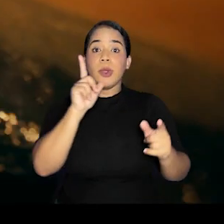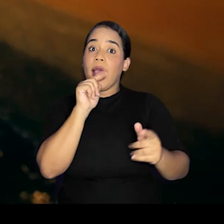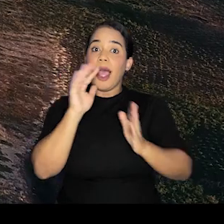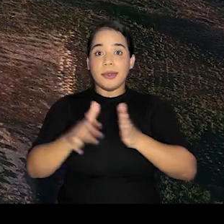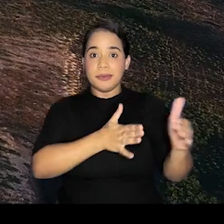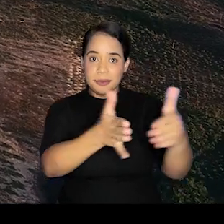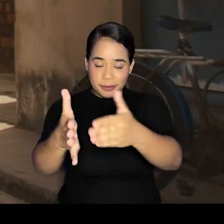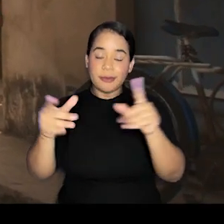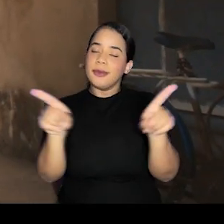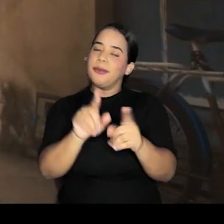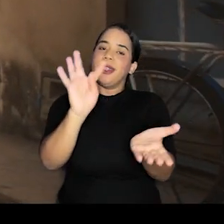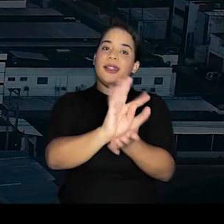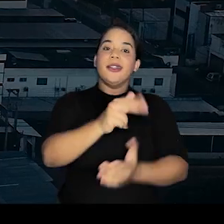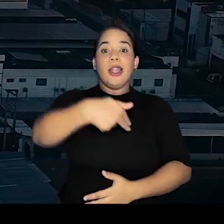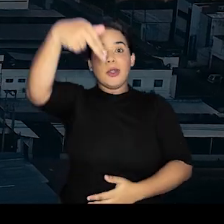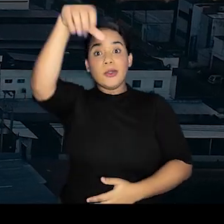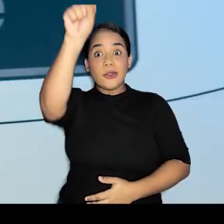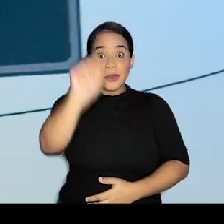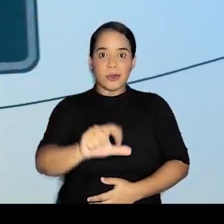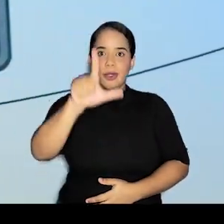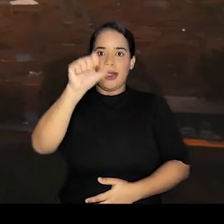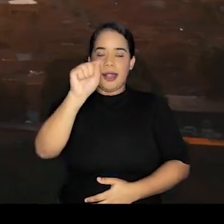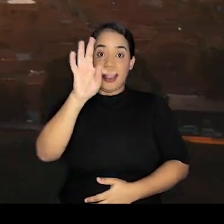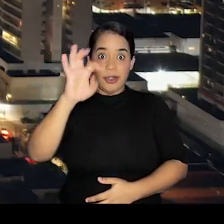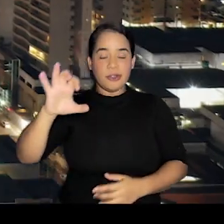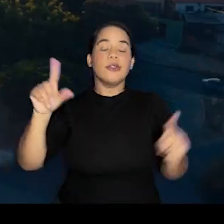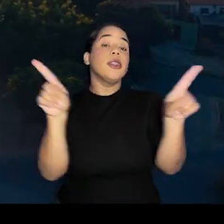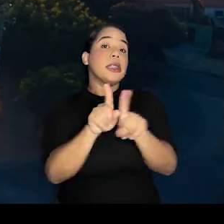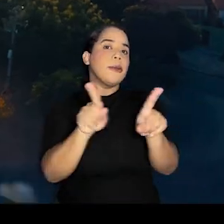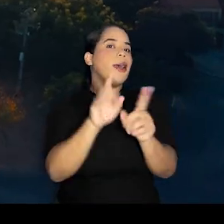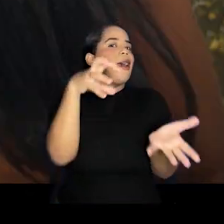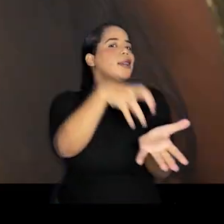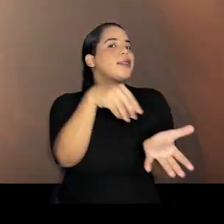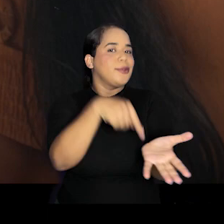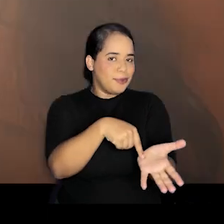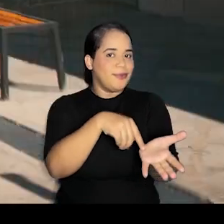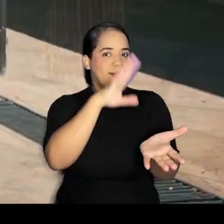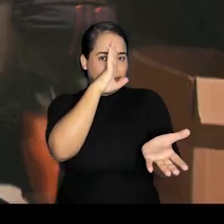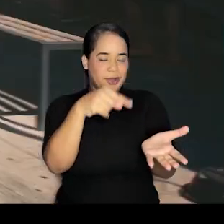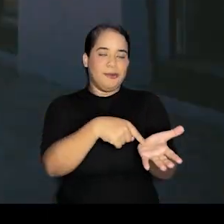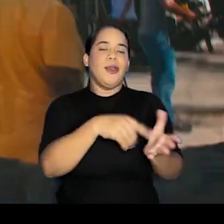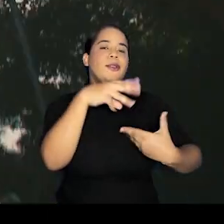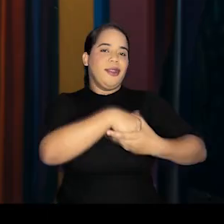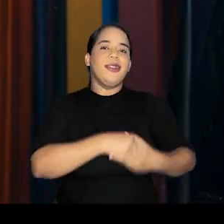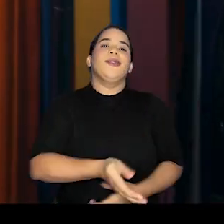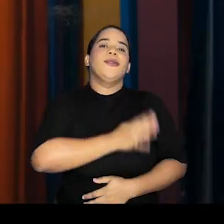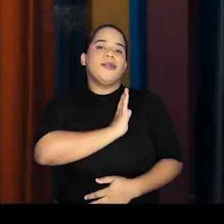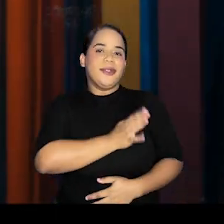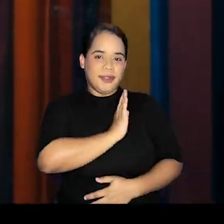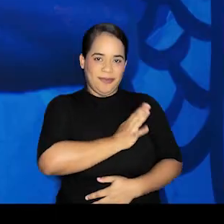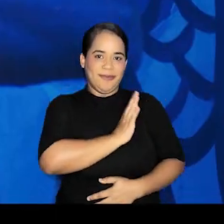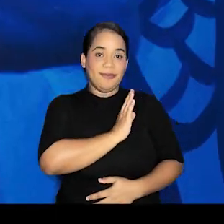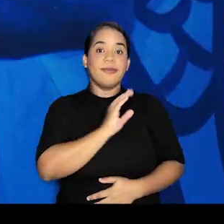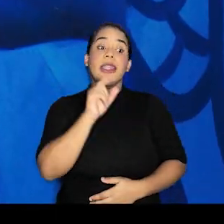e dos rios. Existe a Teresina Zona Norte, Sul, Leste, Sudeste e tem também a do